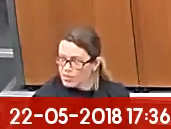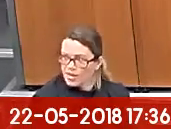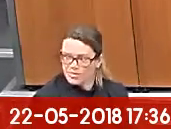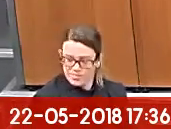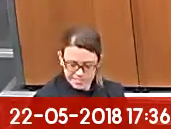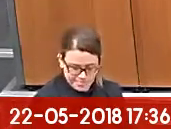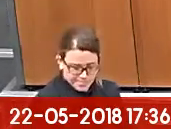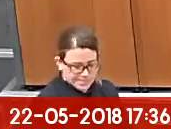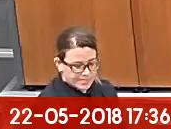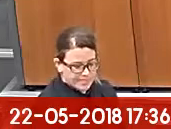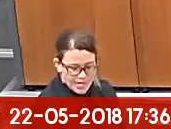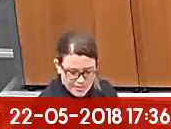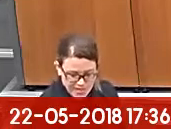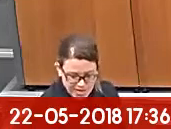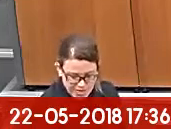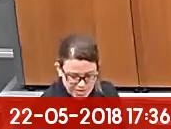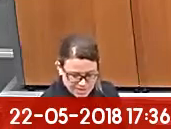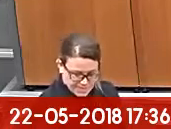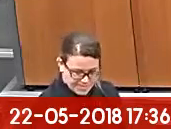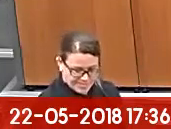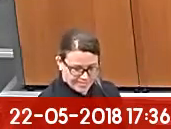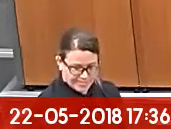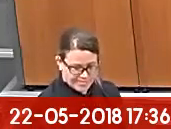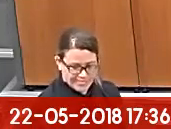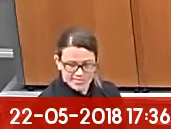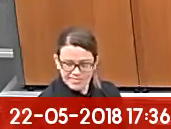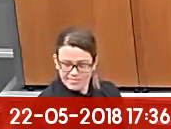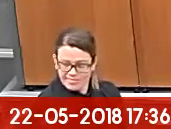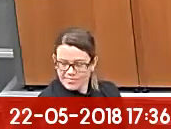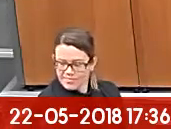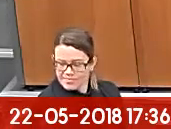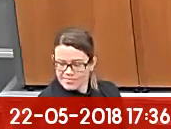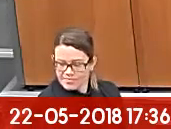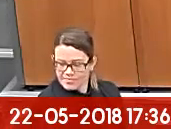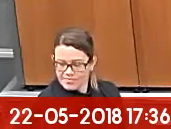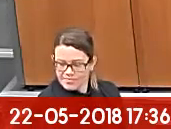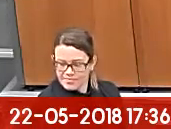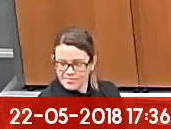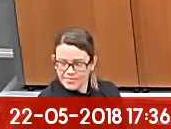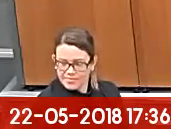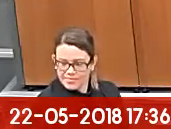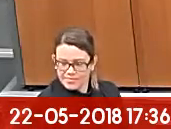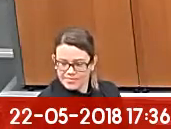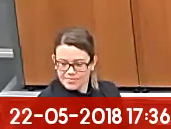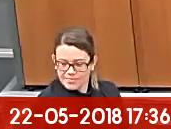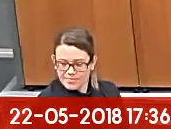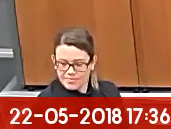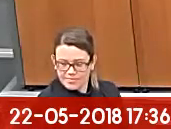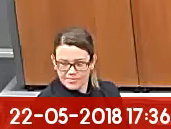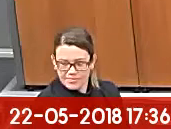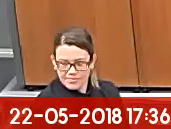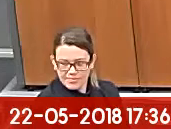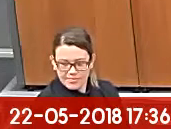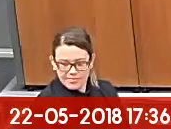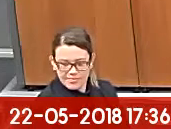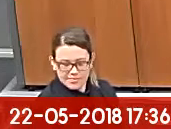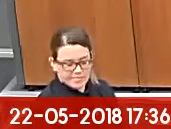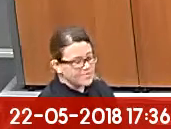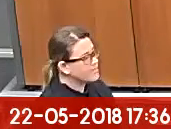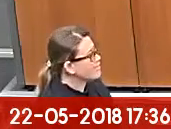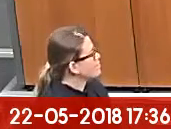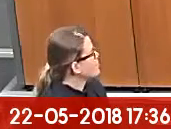a questão do trabalho, sugiro também que possa surgir capacitação, né,